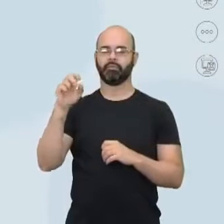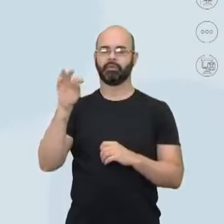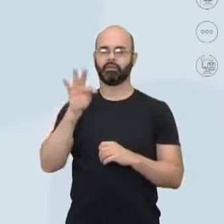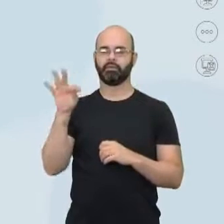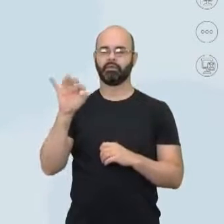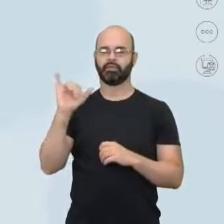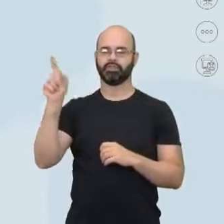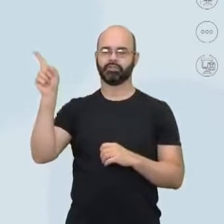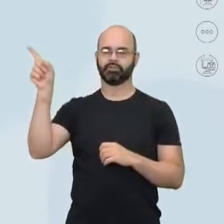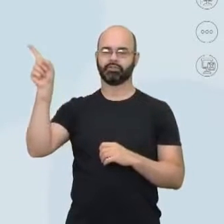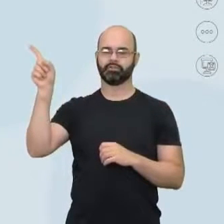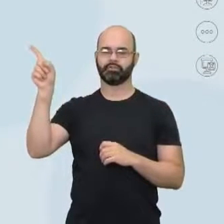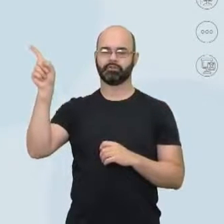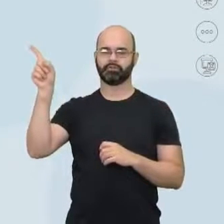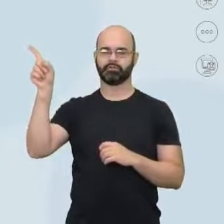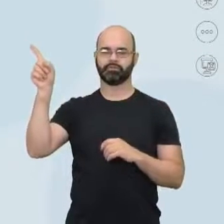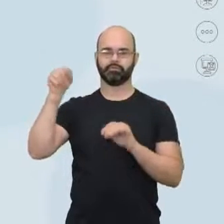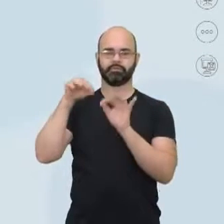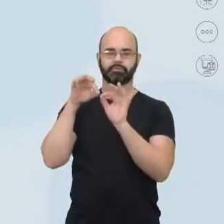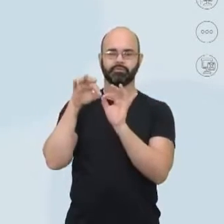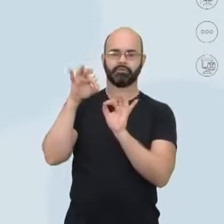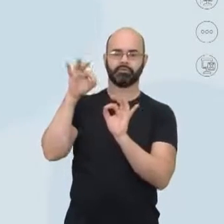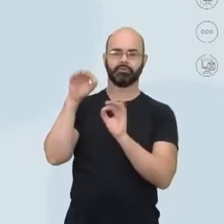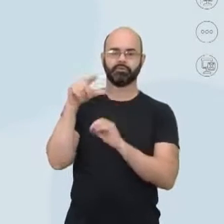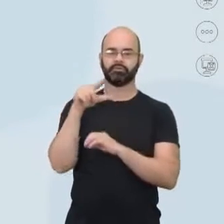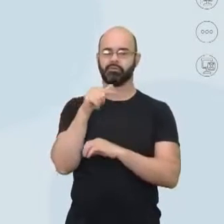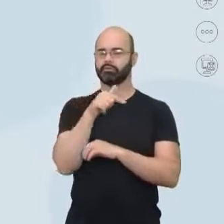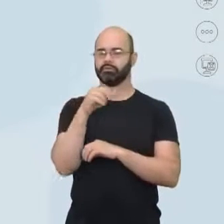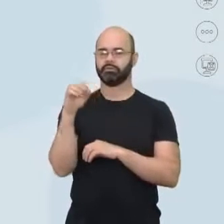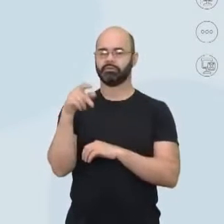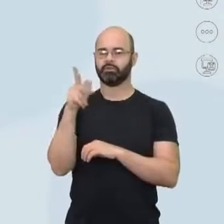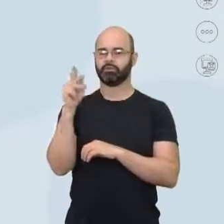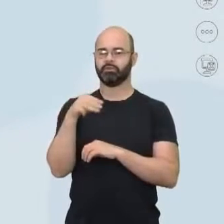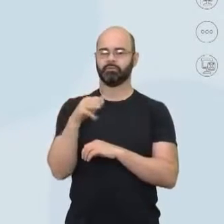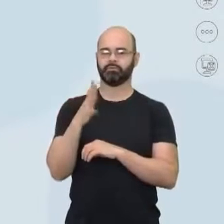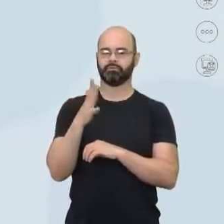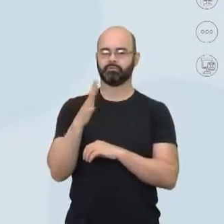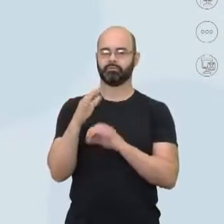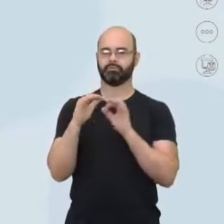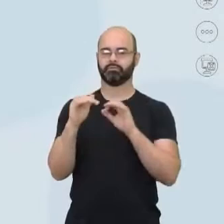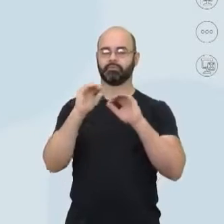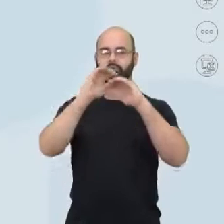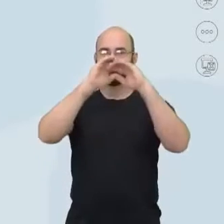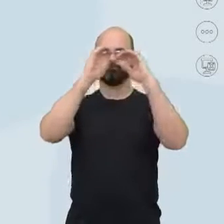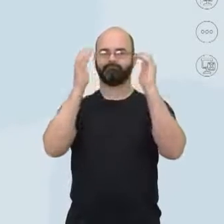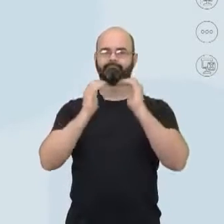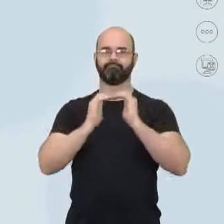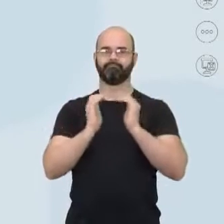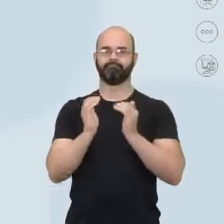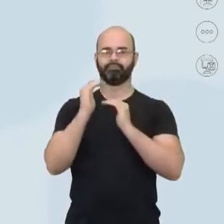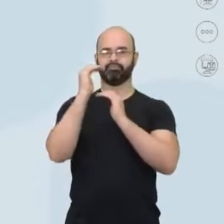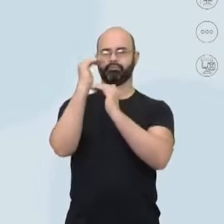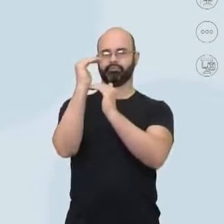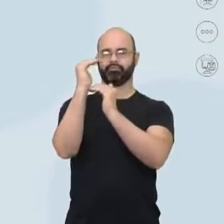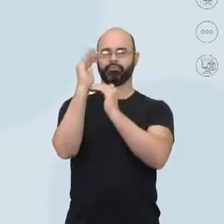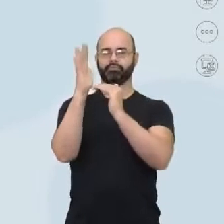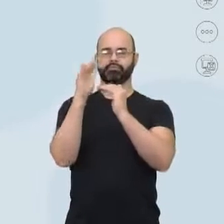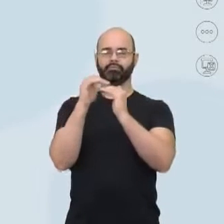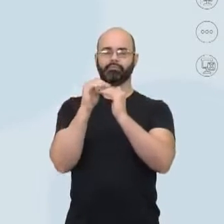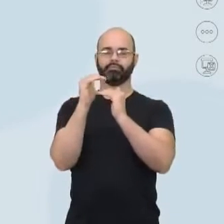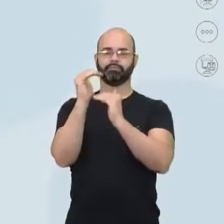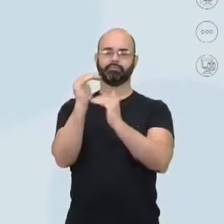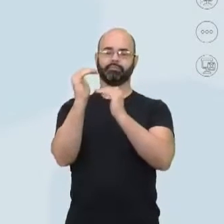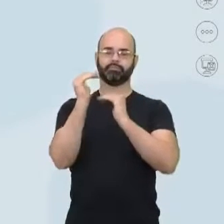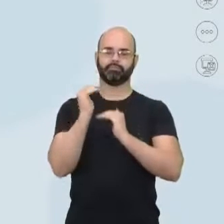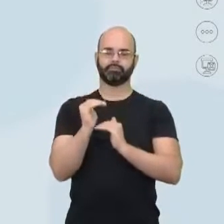é mais distante, mais ou menos 700 quilômetros aí, está entre o manto superior e o manto inferior. Aí nós